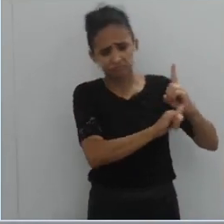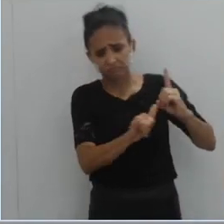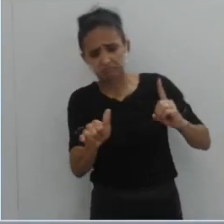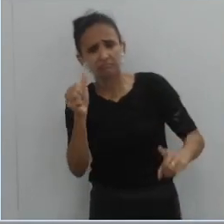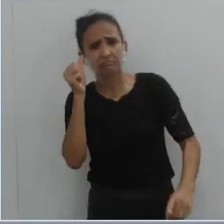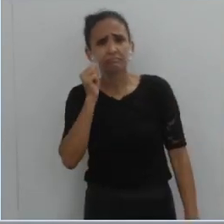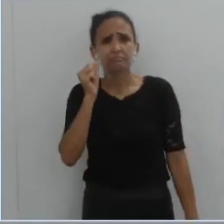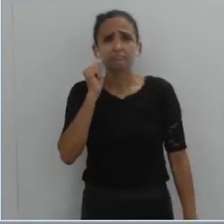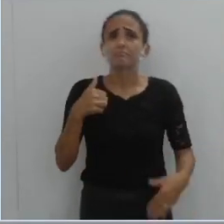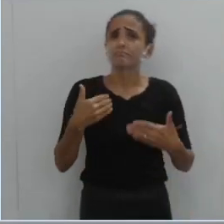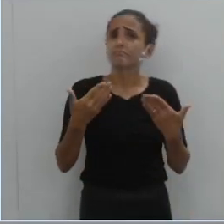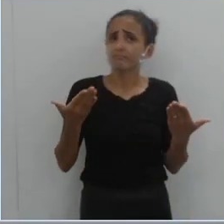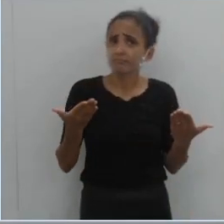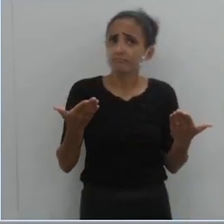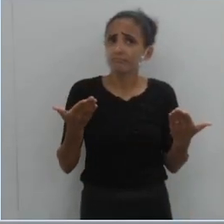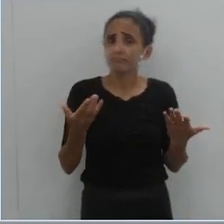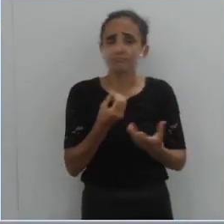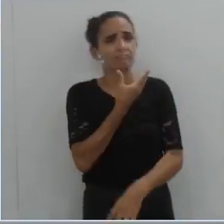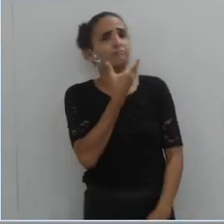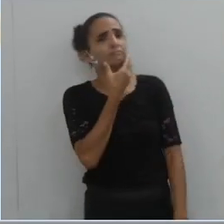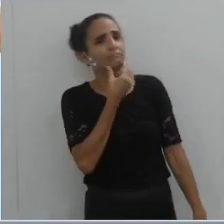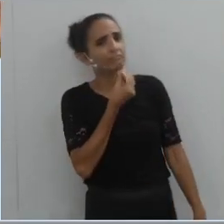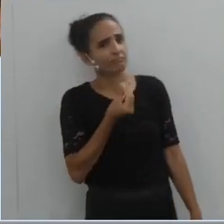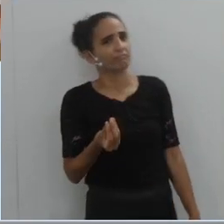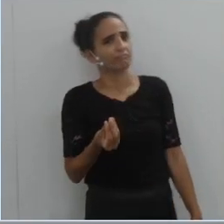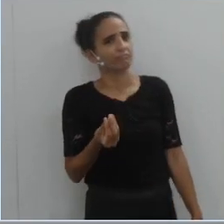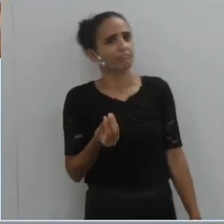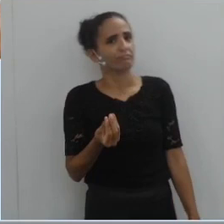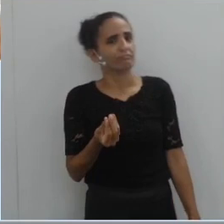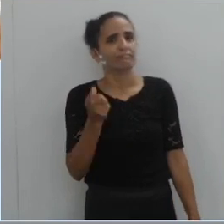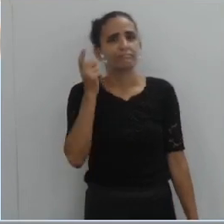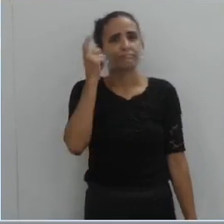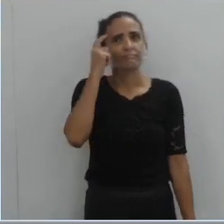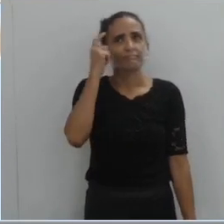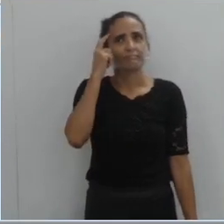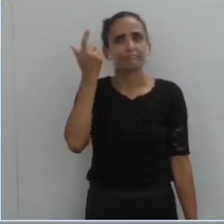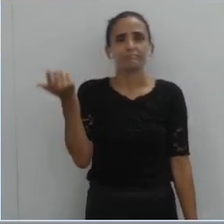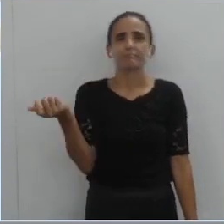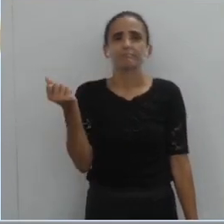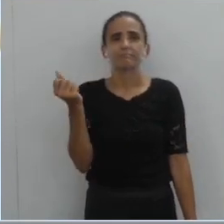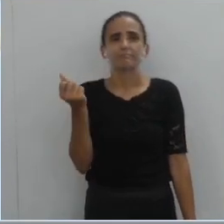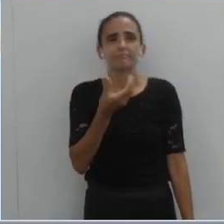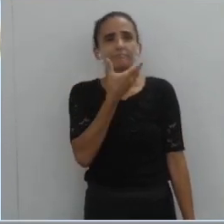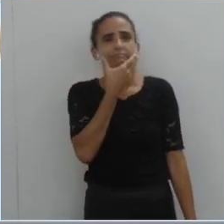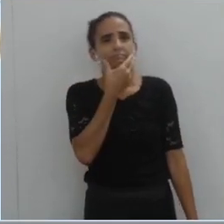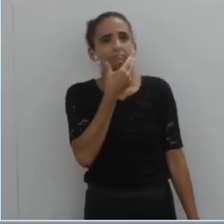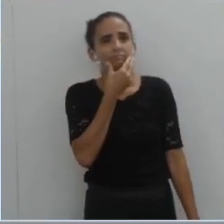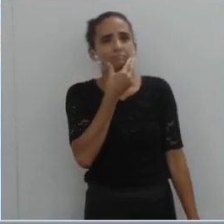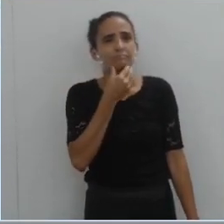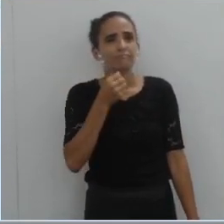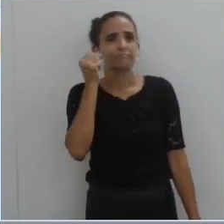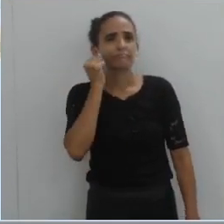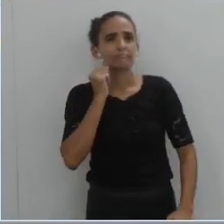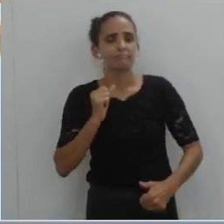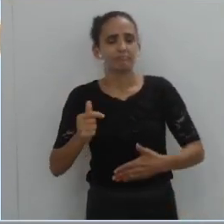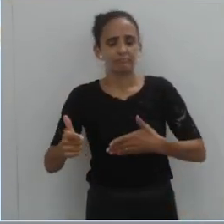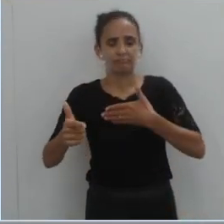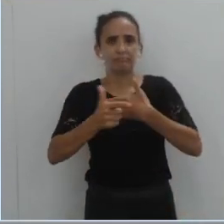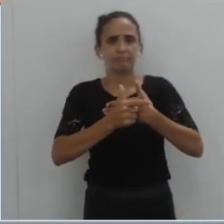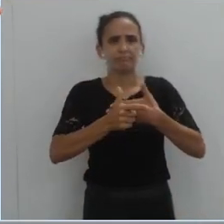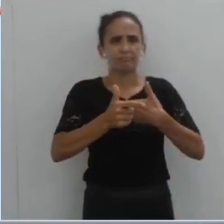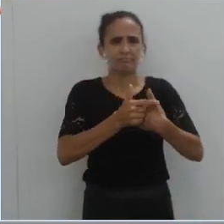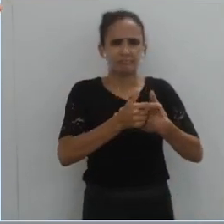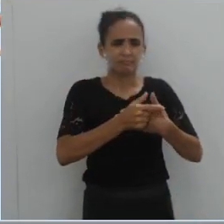essa? Os homens. Então, tipo, as mulheres ela começaram a entender que não era só o papel dela de estar ali